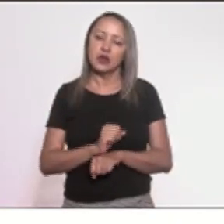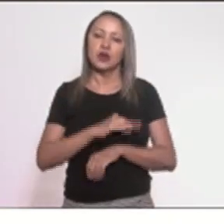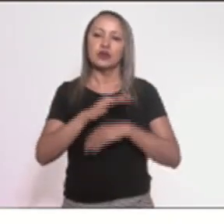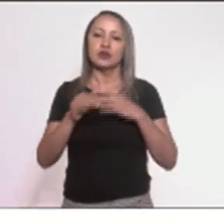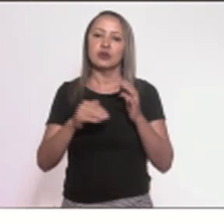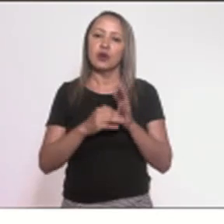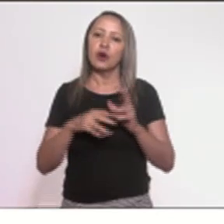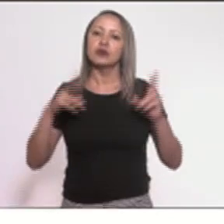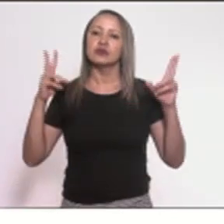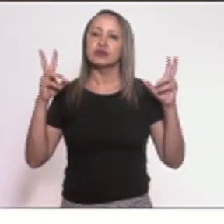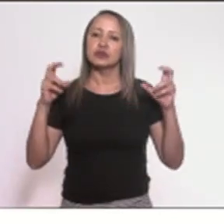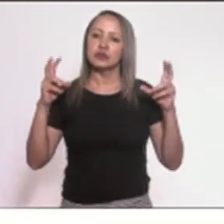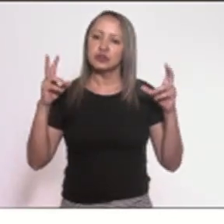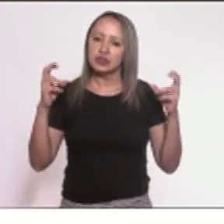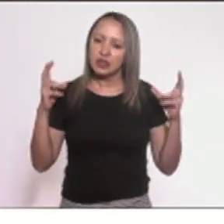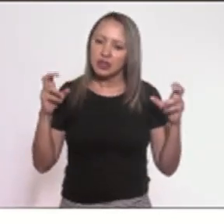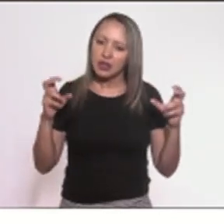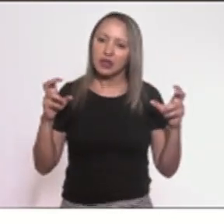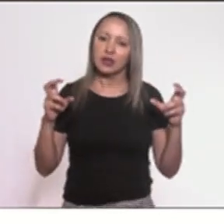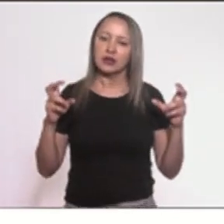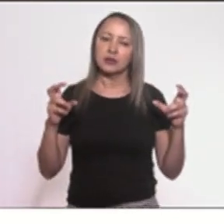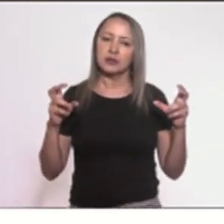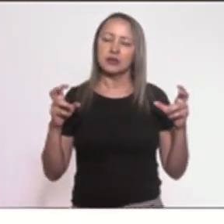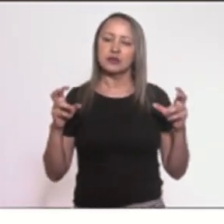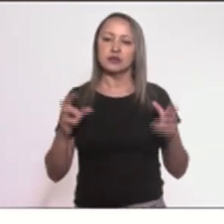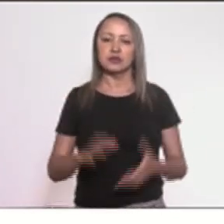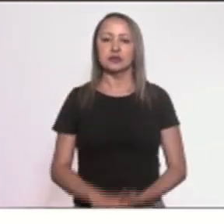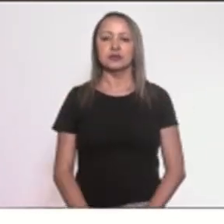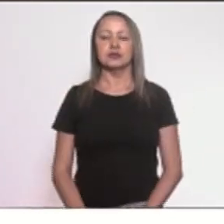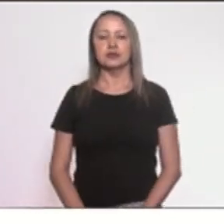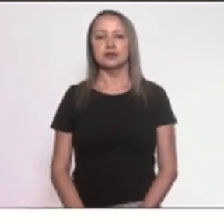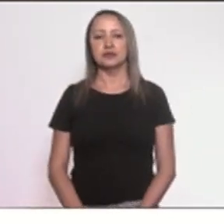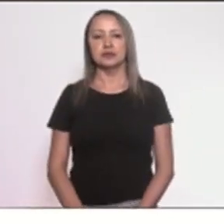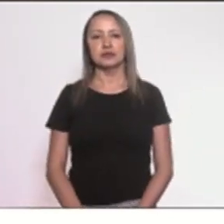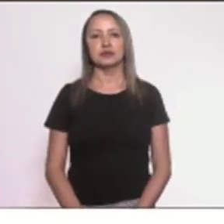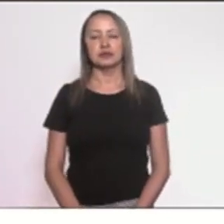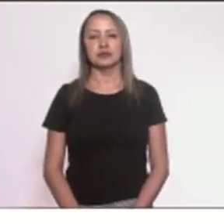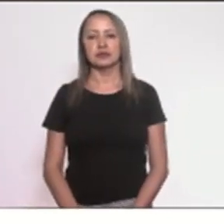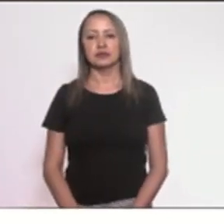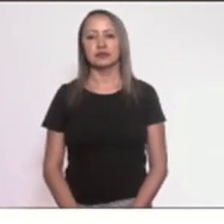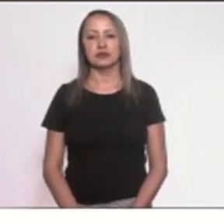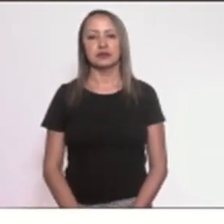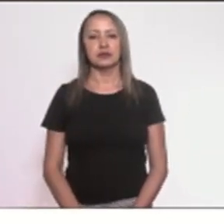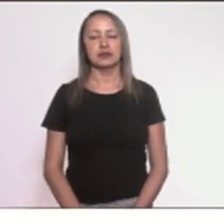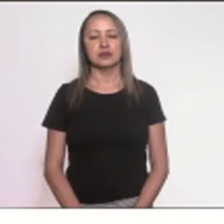ordem, que não era questão de ordem, não tinha mais pauta,